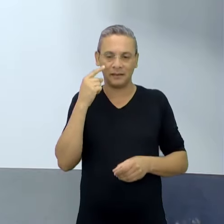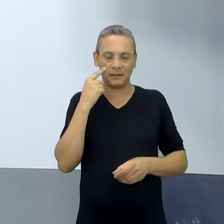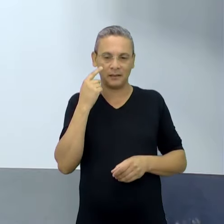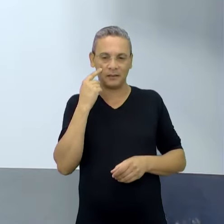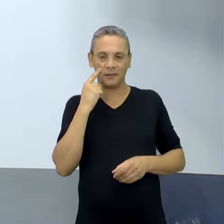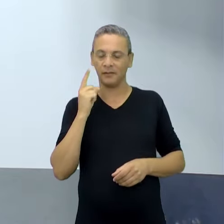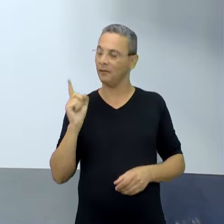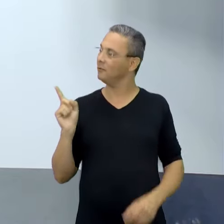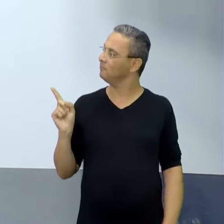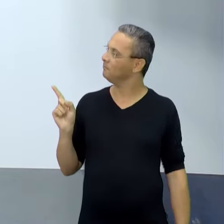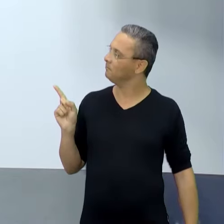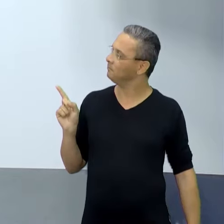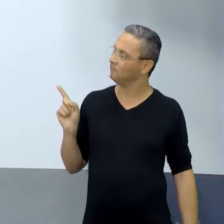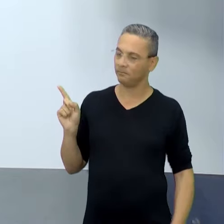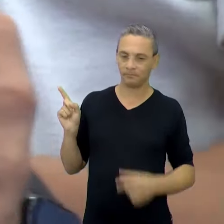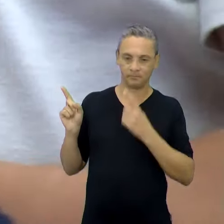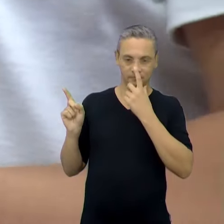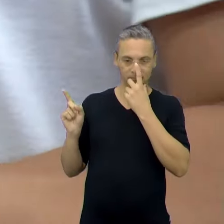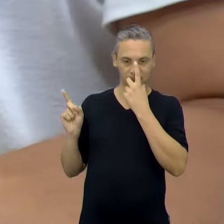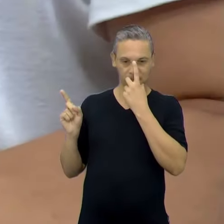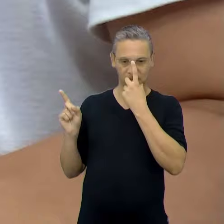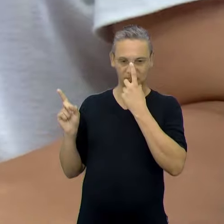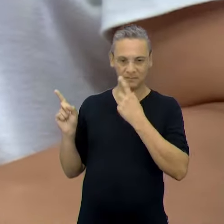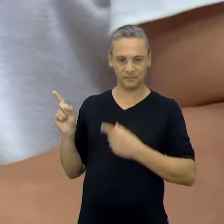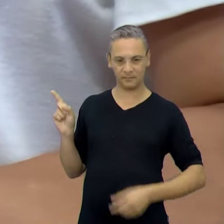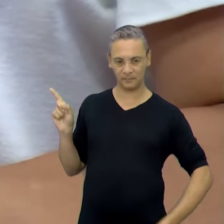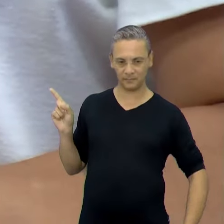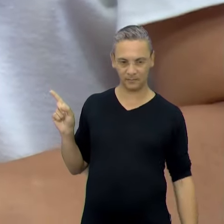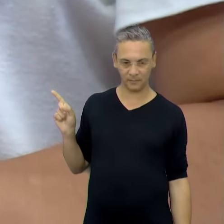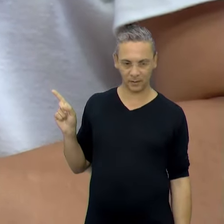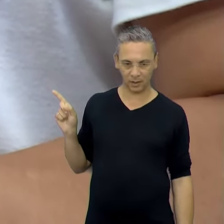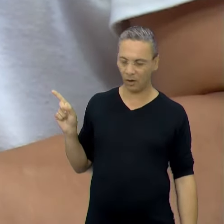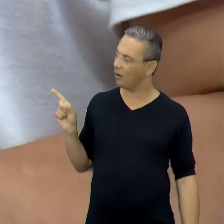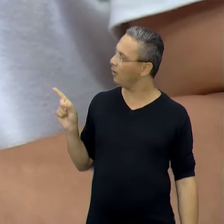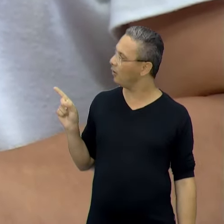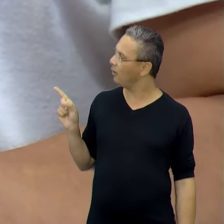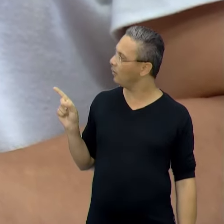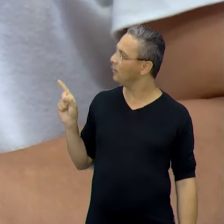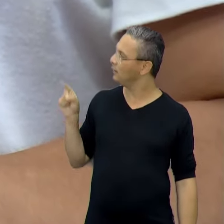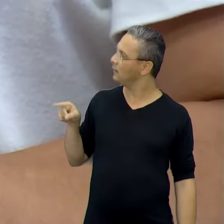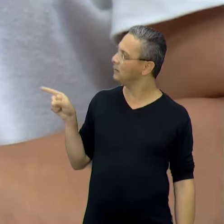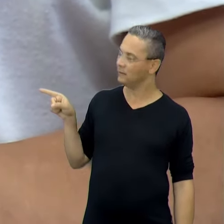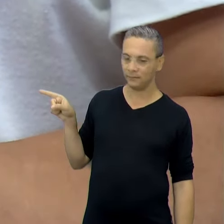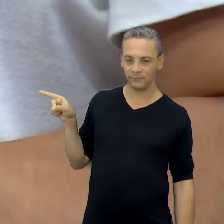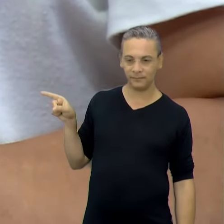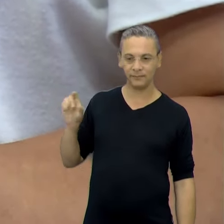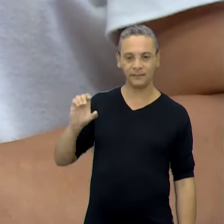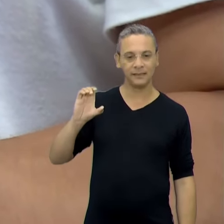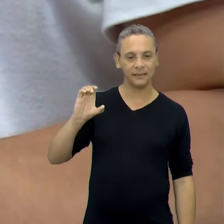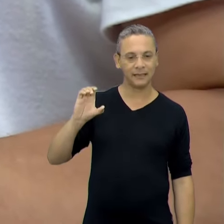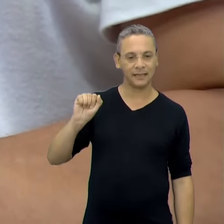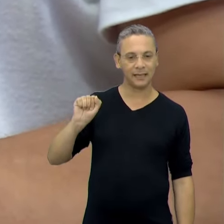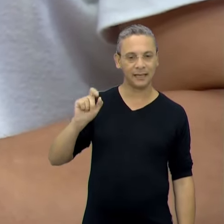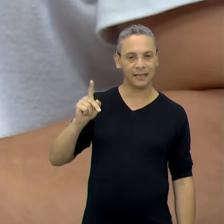ver aqui o capacitor, eu vou mostrar para você, acho que para cá fica melhor. Ó, esse aqui é o capacitor, tá vendo?